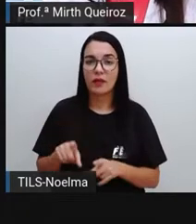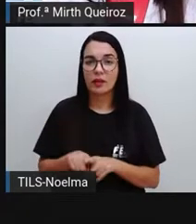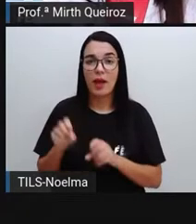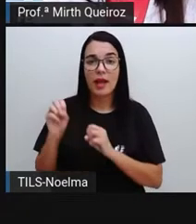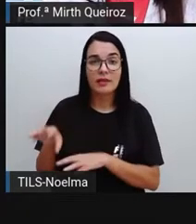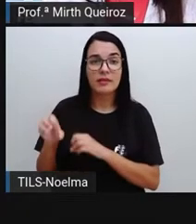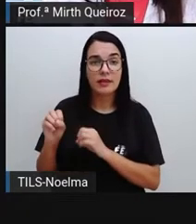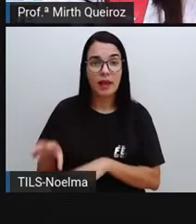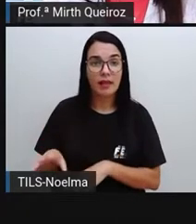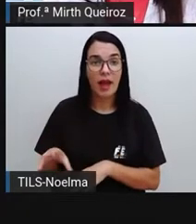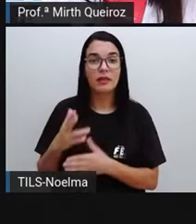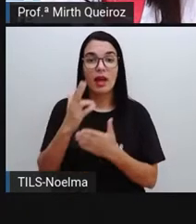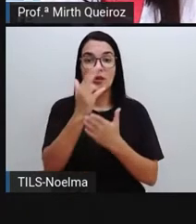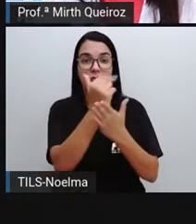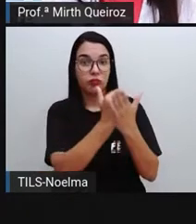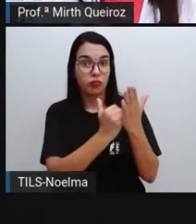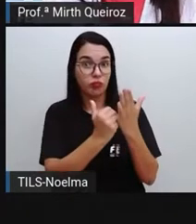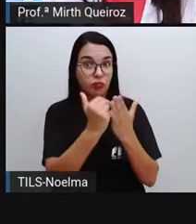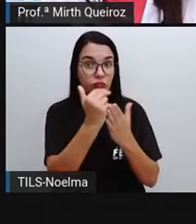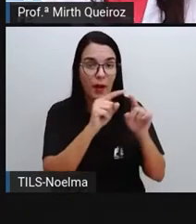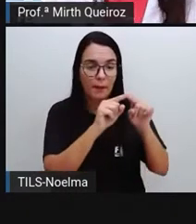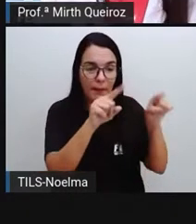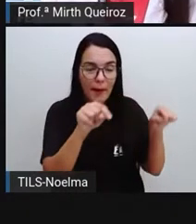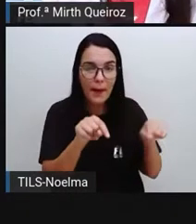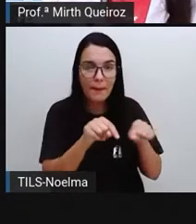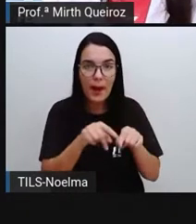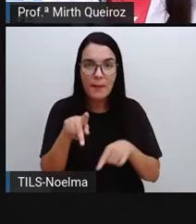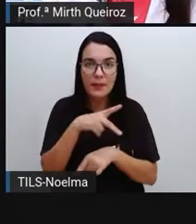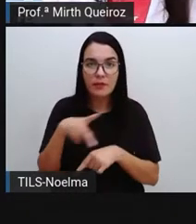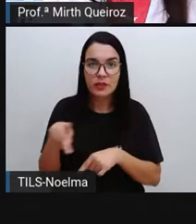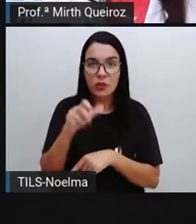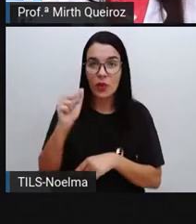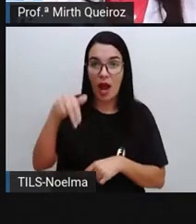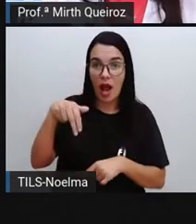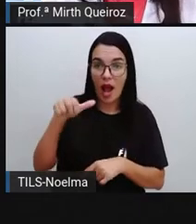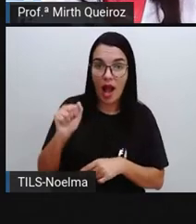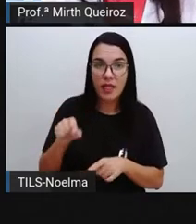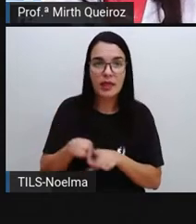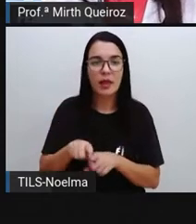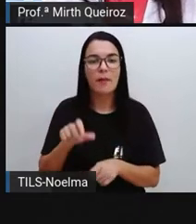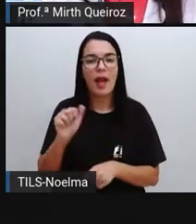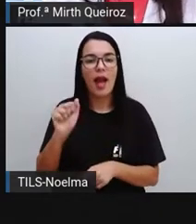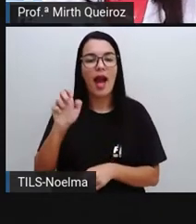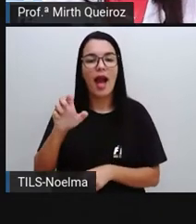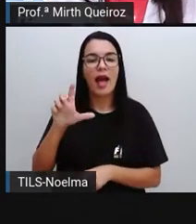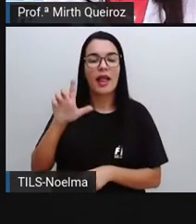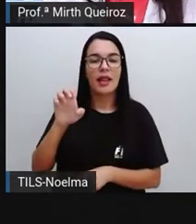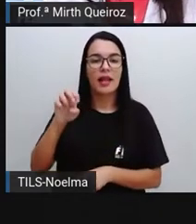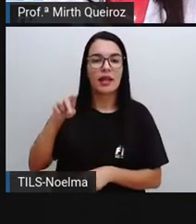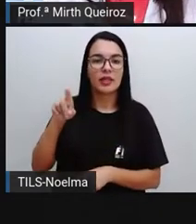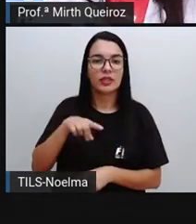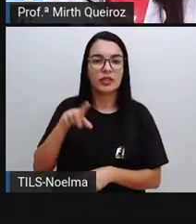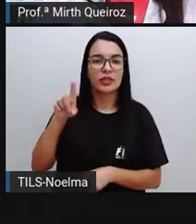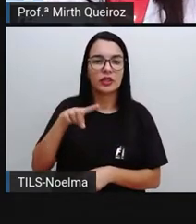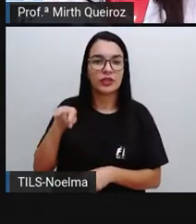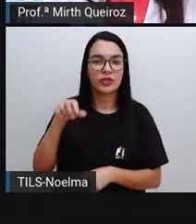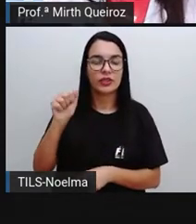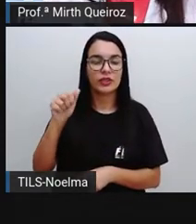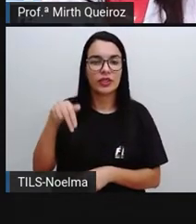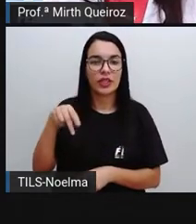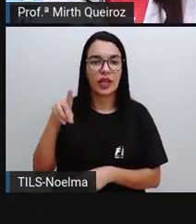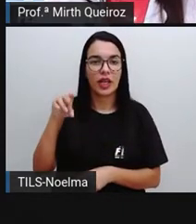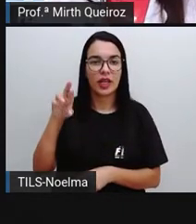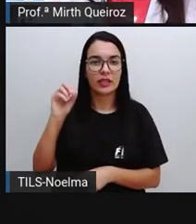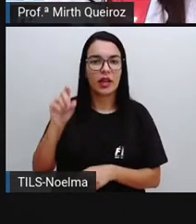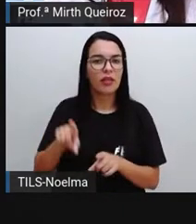de Khartoum, pelos professores Ana Carolina Silos e Alexandre Bossi, e resultou numa exposição de trabalhos que